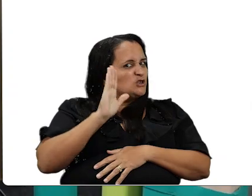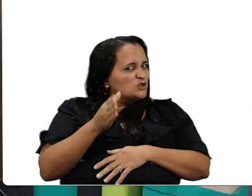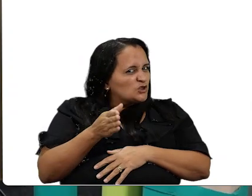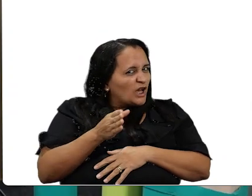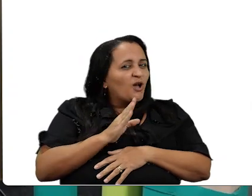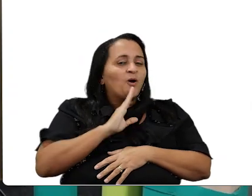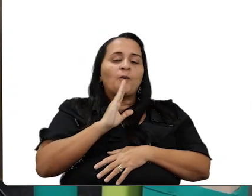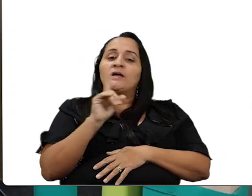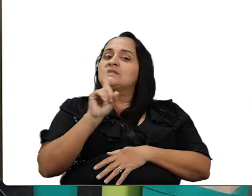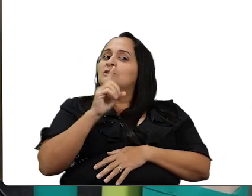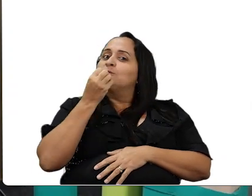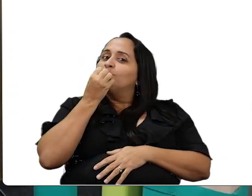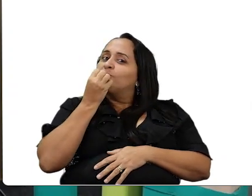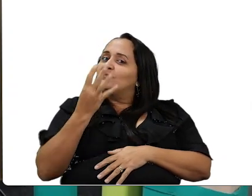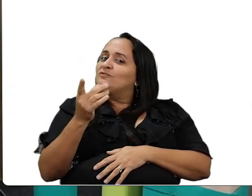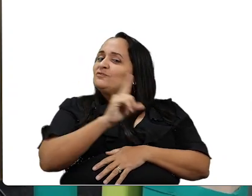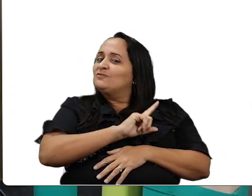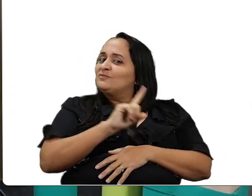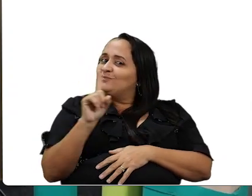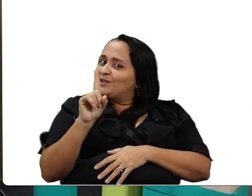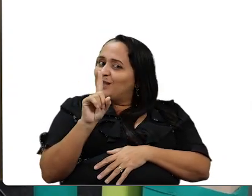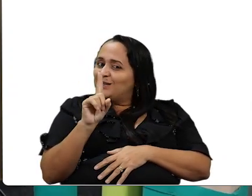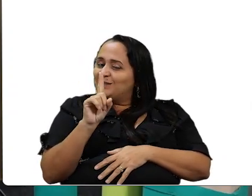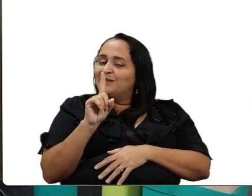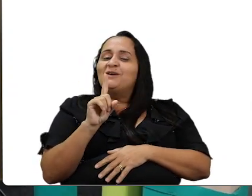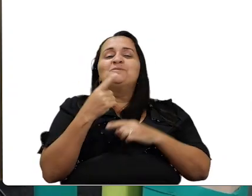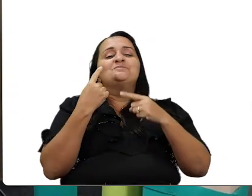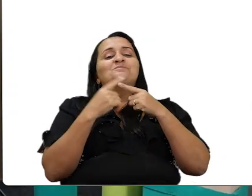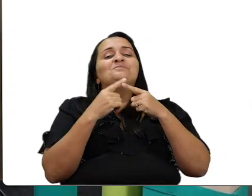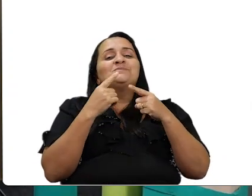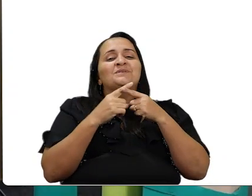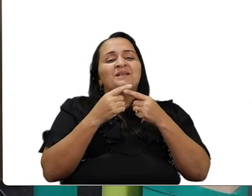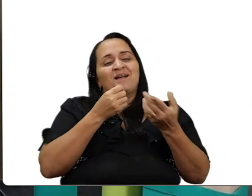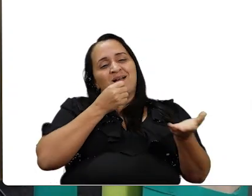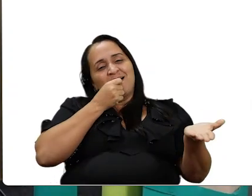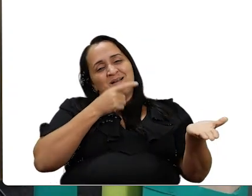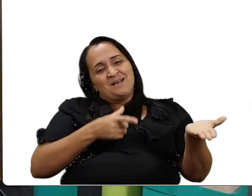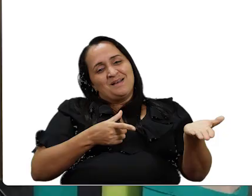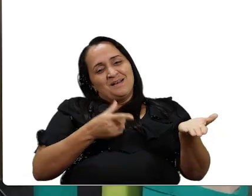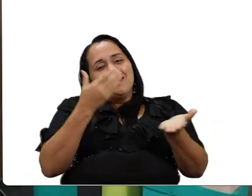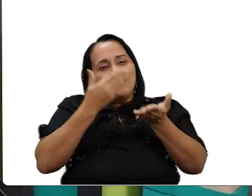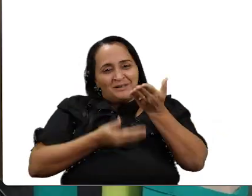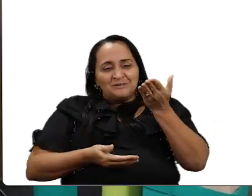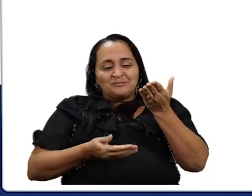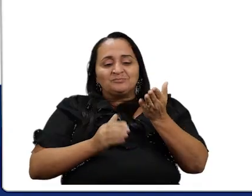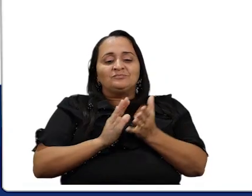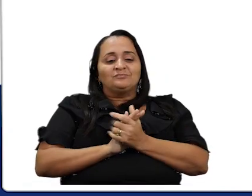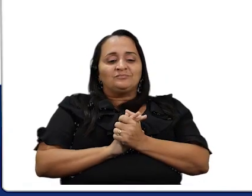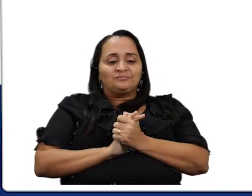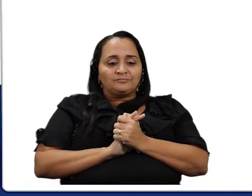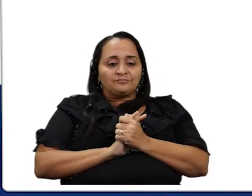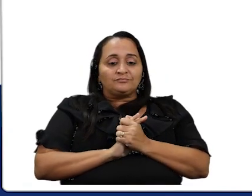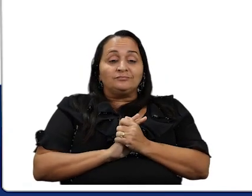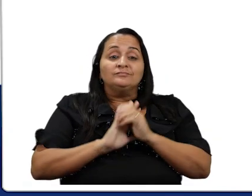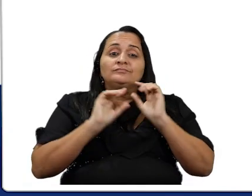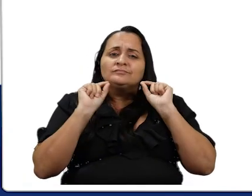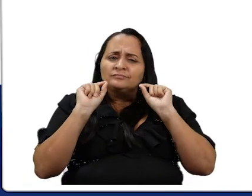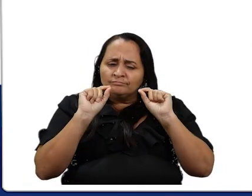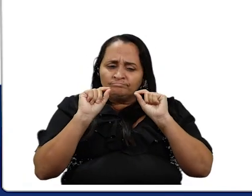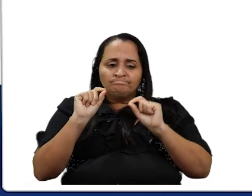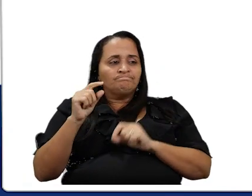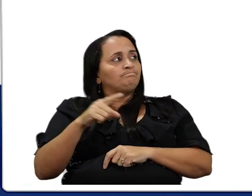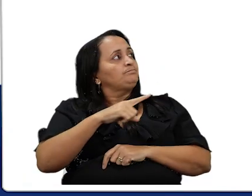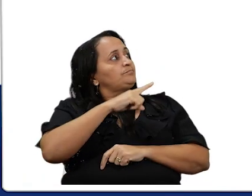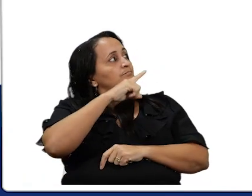não. Não conta para ninguém o final, porque perde a graça, né? Então, esse é o